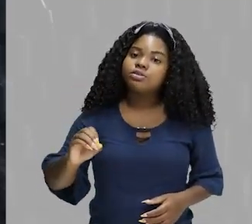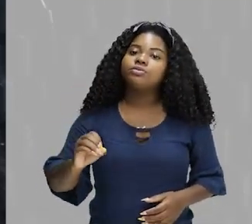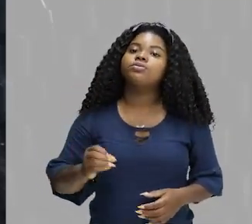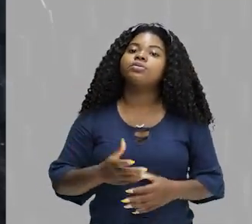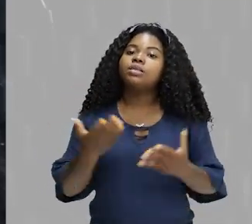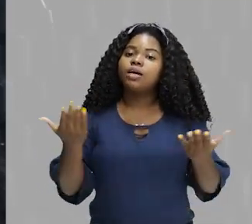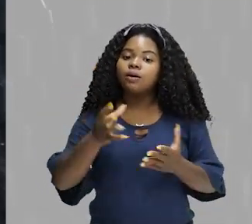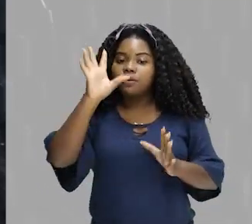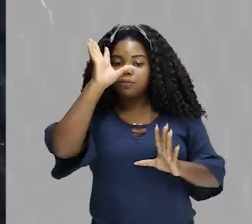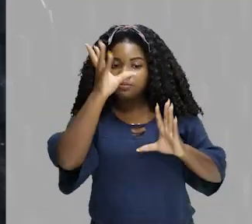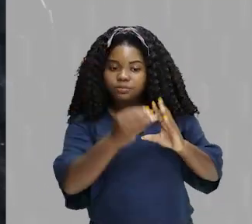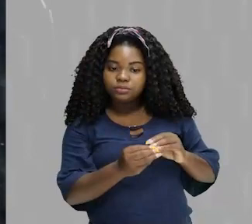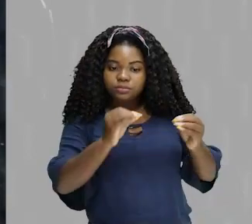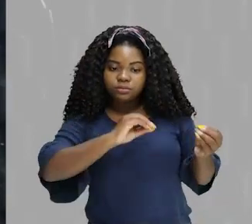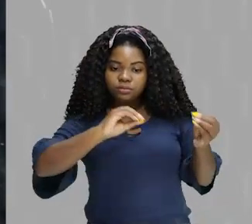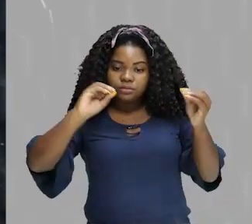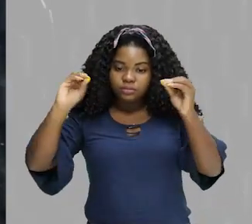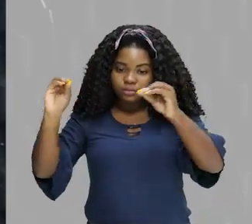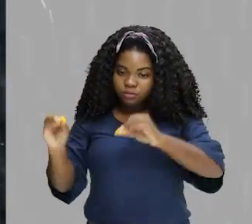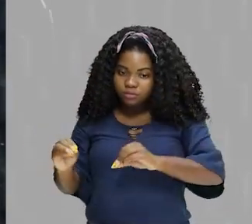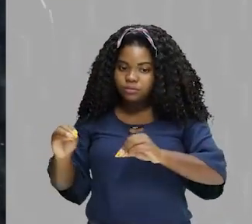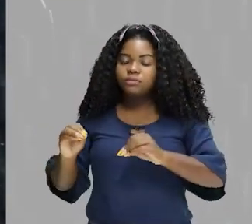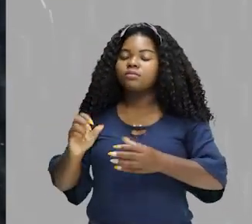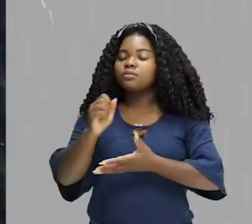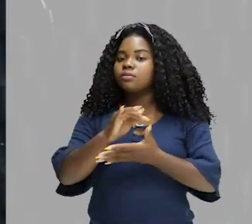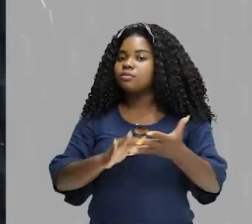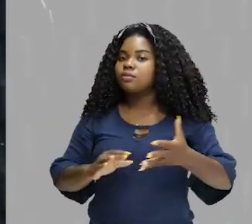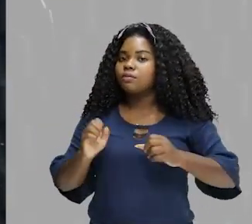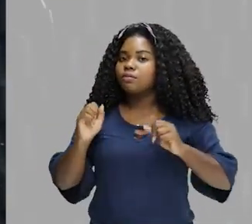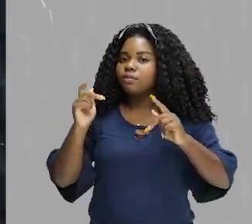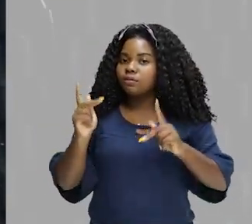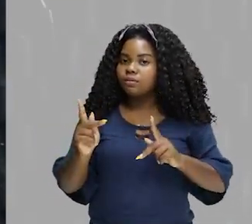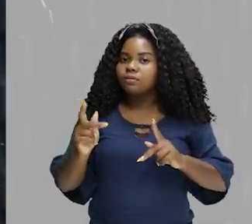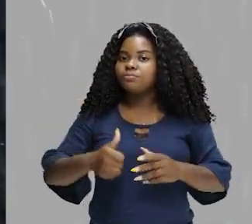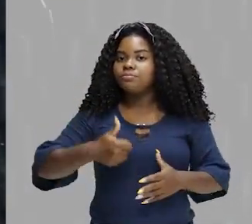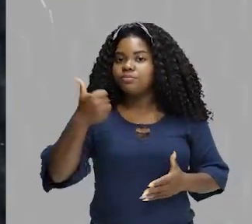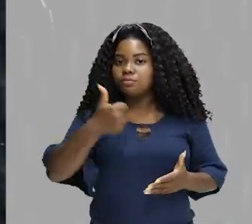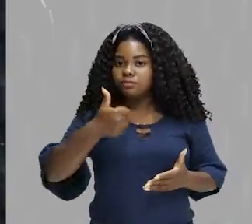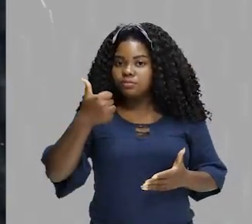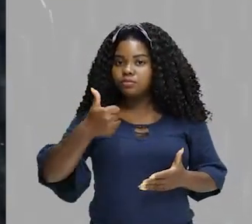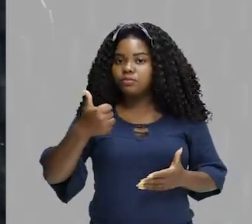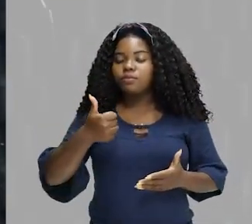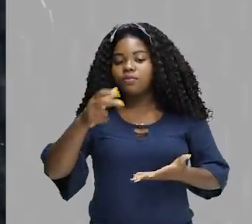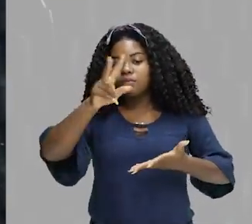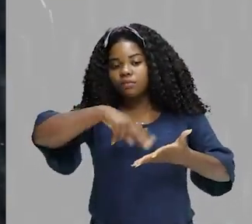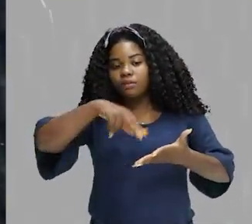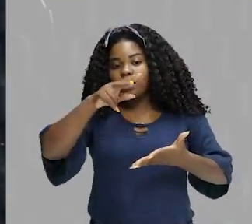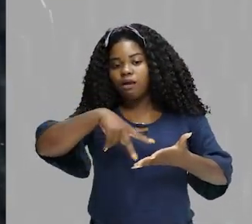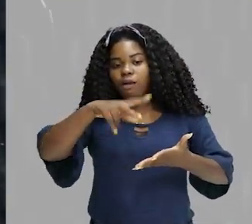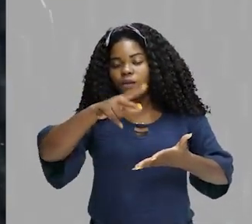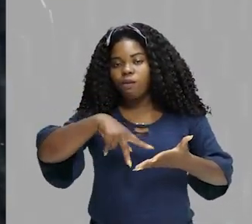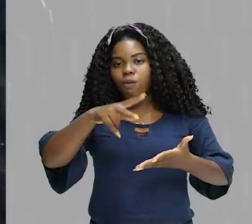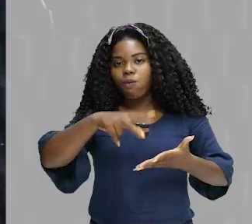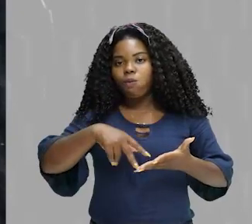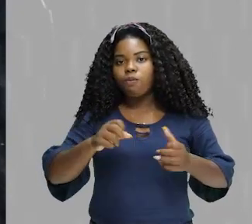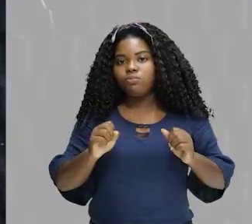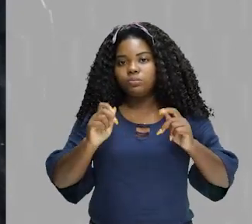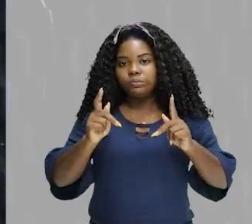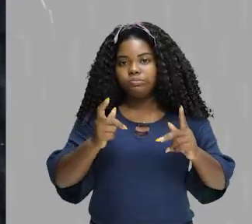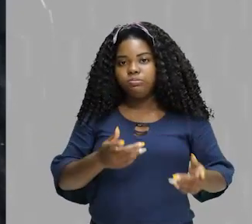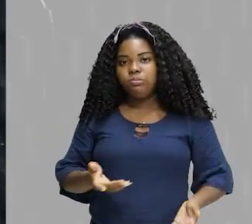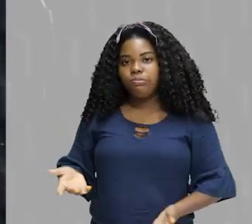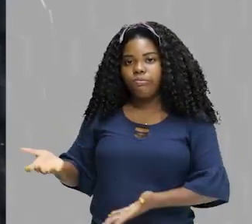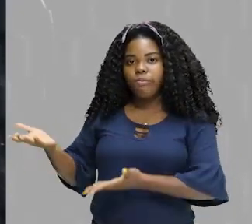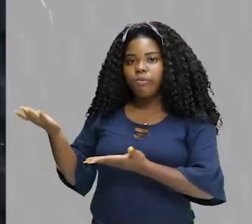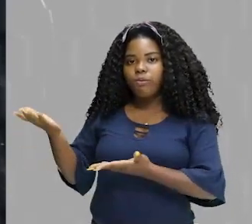vai englobar num exercício só, certo? Vamos agora fazer questões aleatórias sobre esse